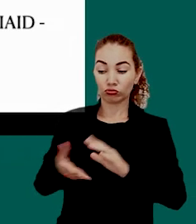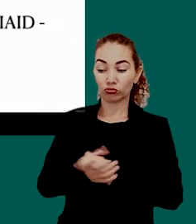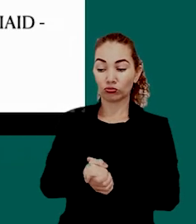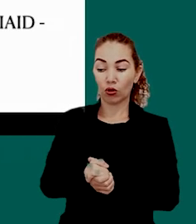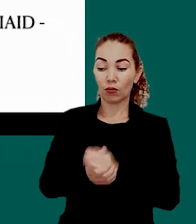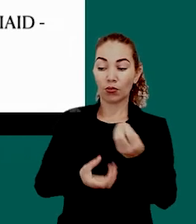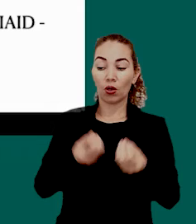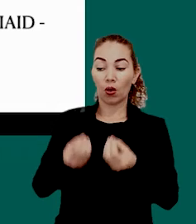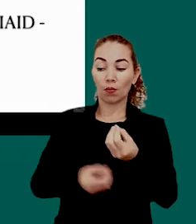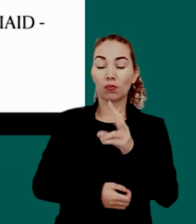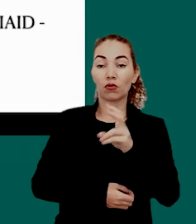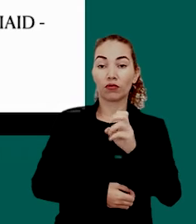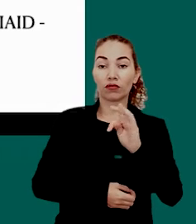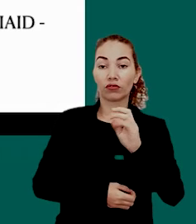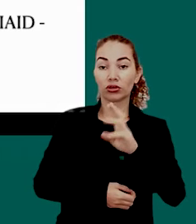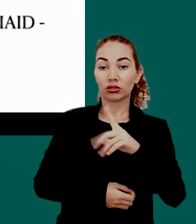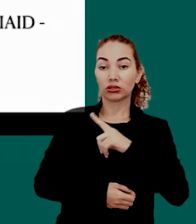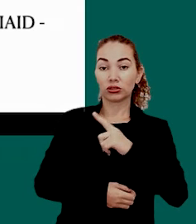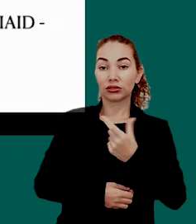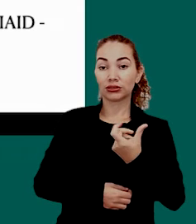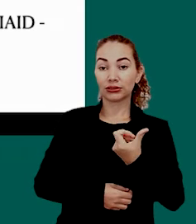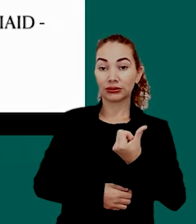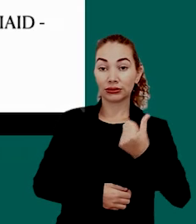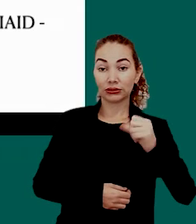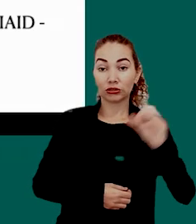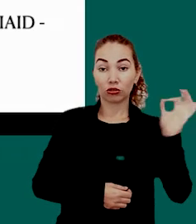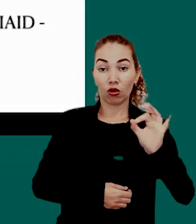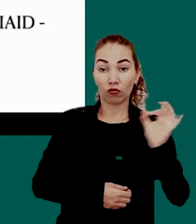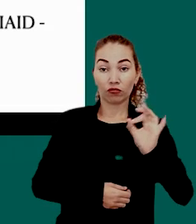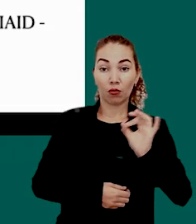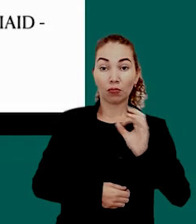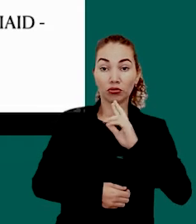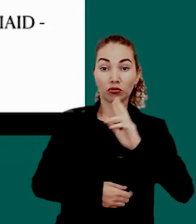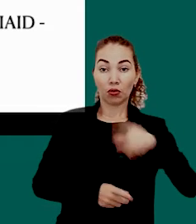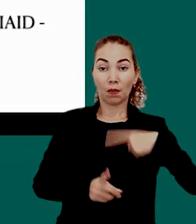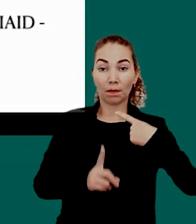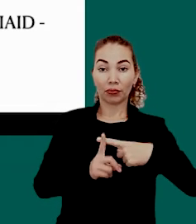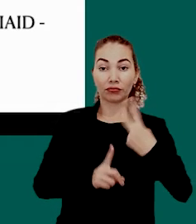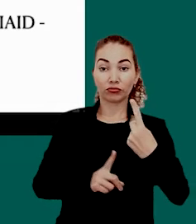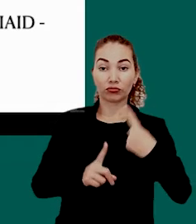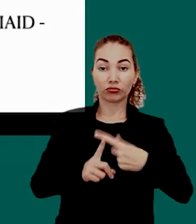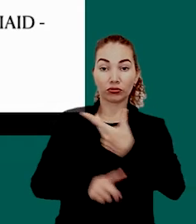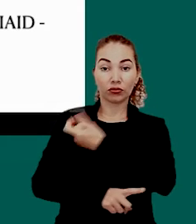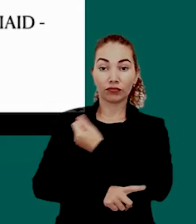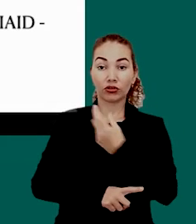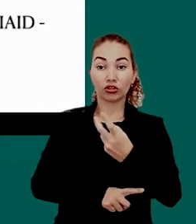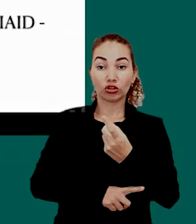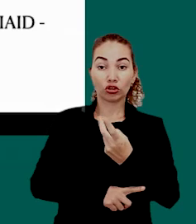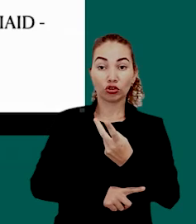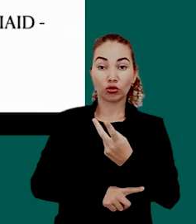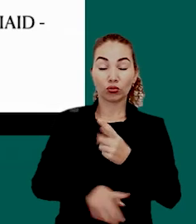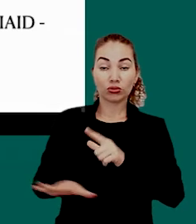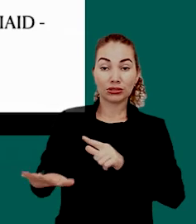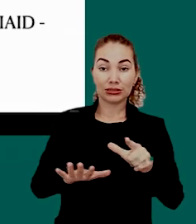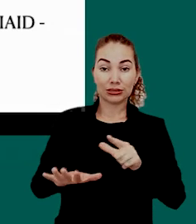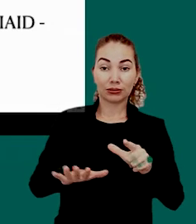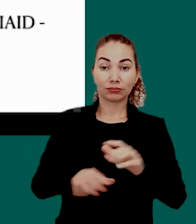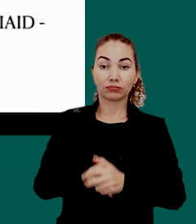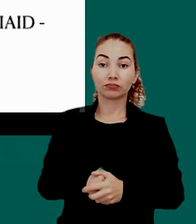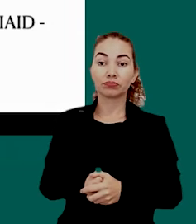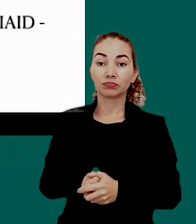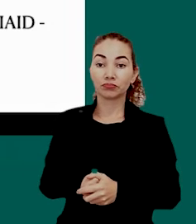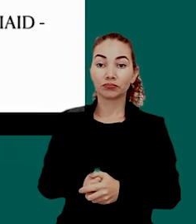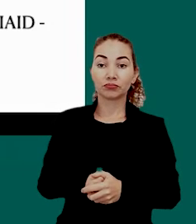como vetor viral. Ela tem 79% de eficácia nos estudos americanos, são 2 doses com intervalo de 12 semanas. A fase